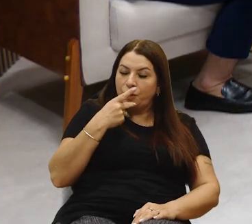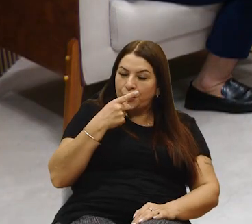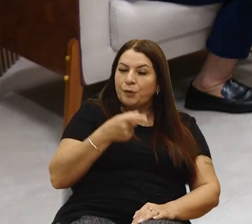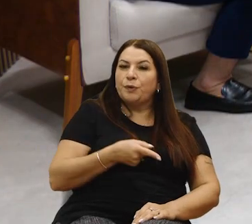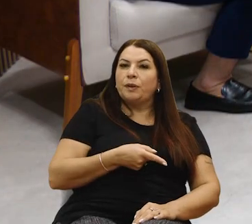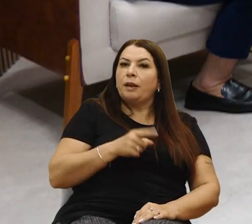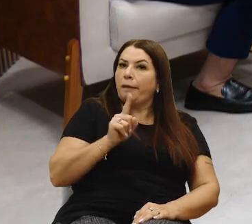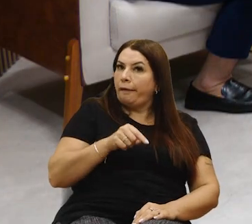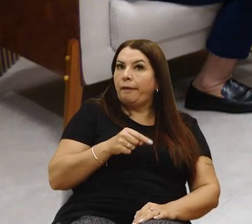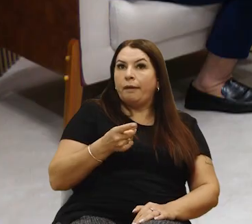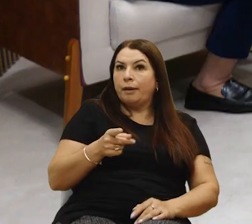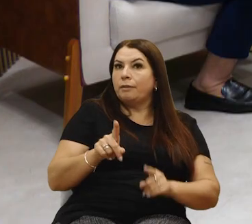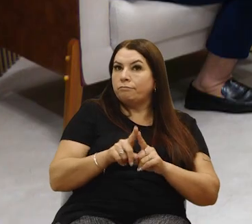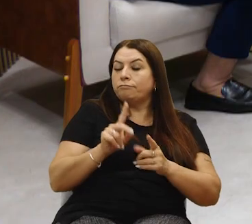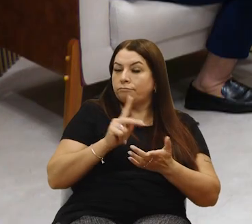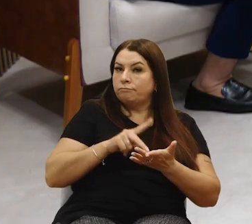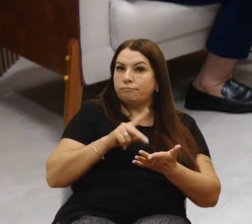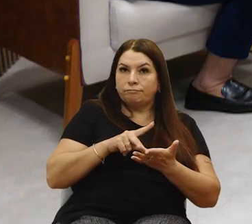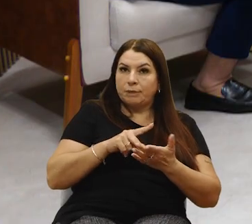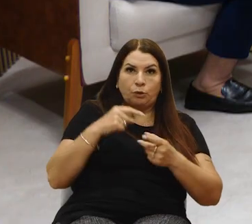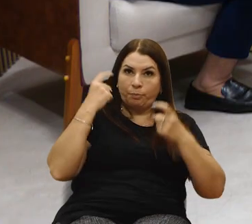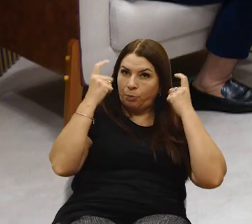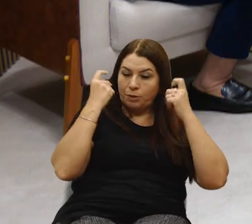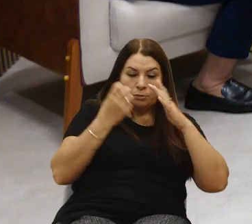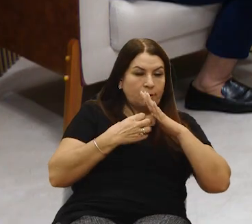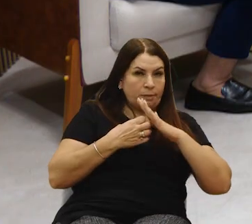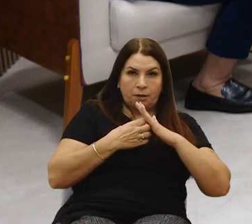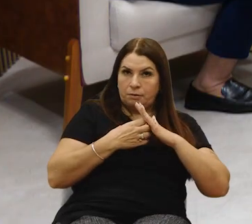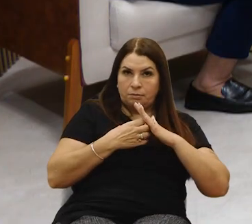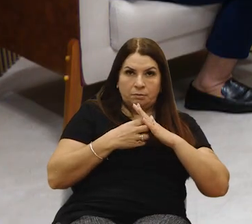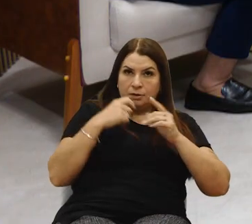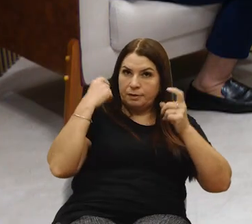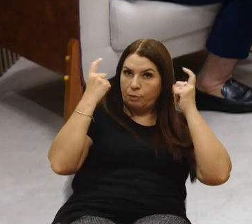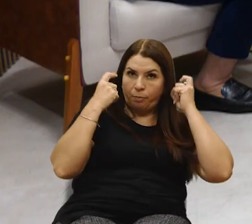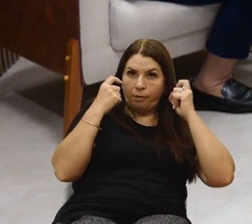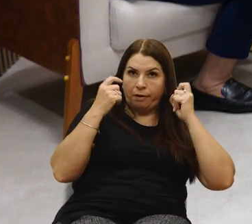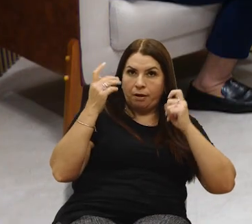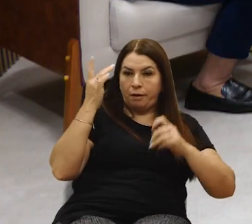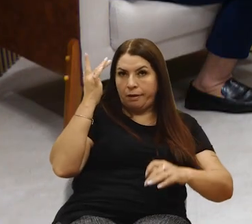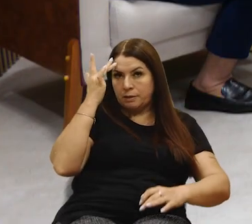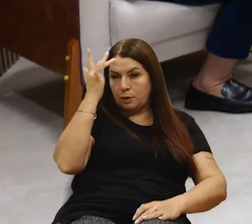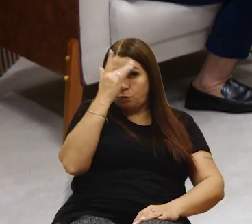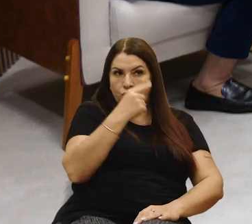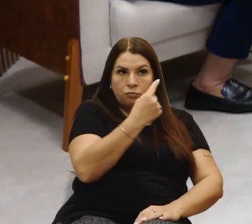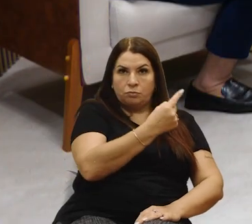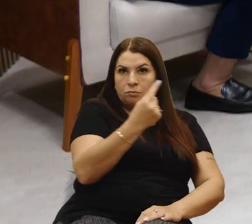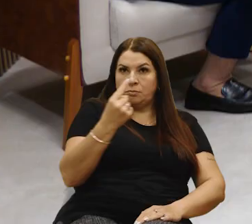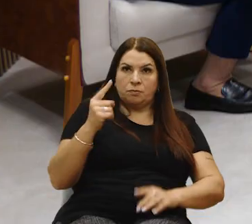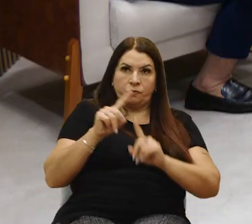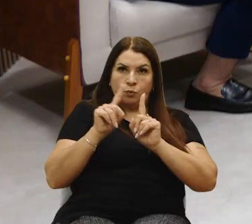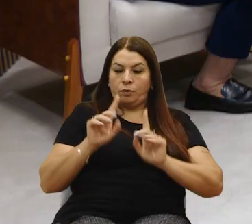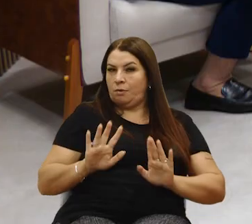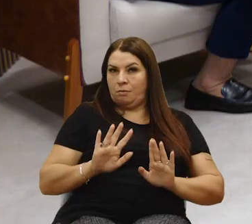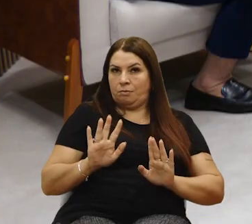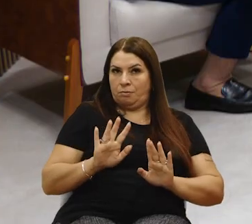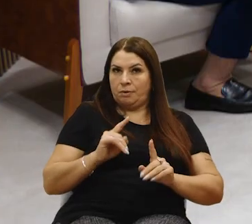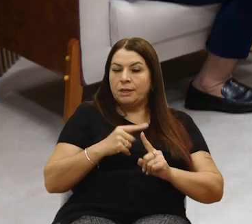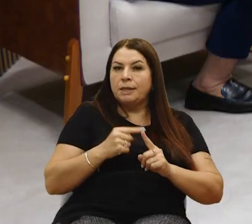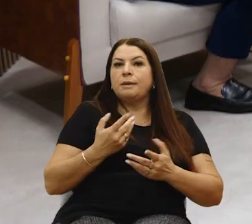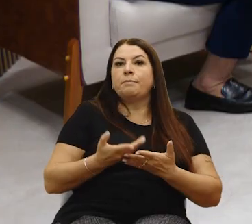realmente, né, eu acho que é verdade, não é preocupação da empresa se preocupar com a saúde individual. Mas